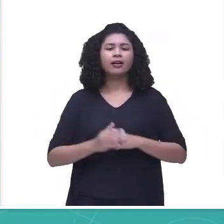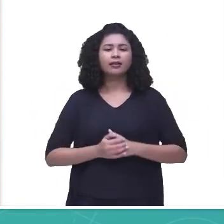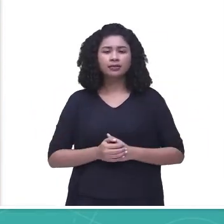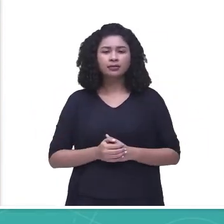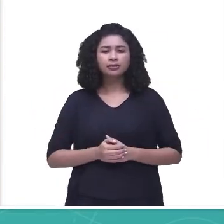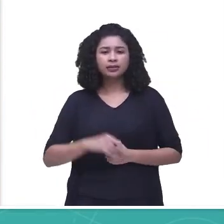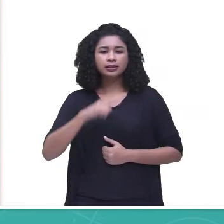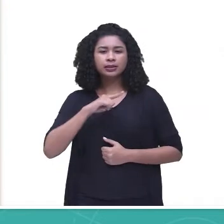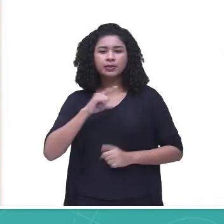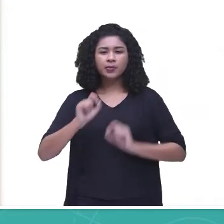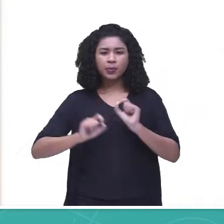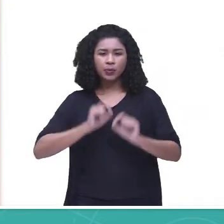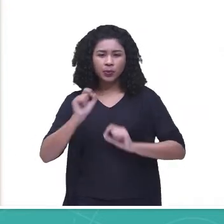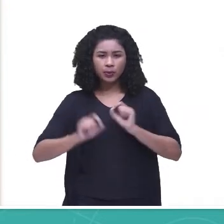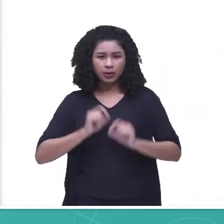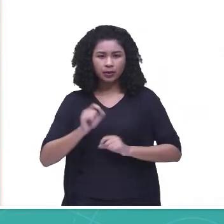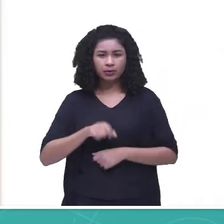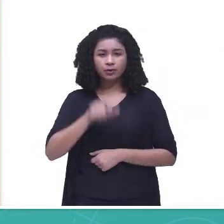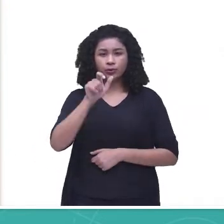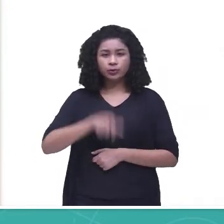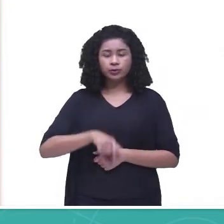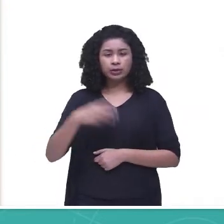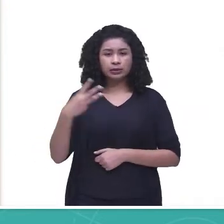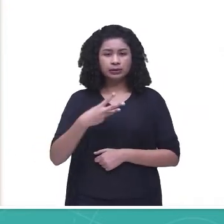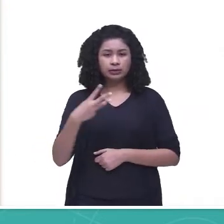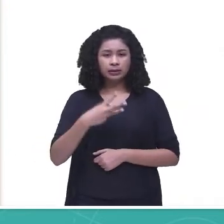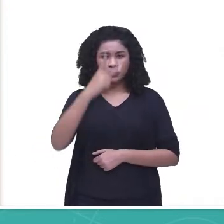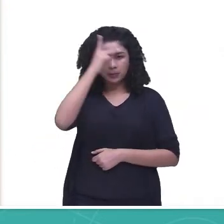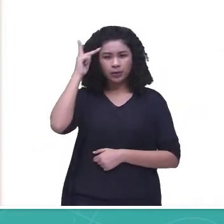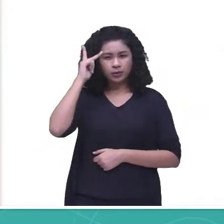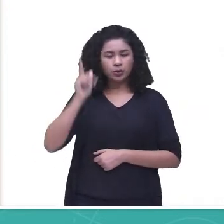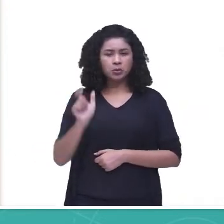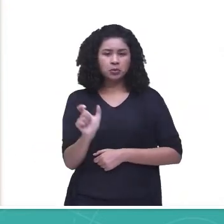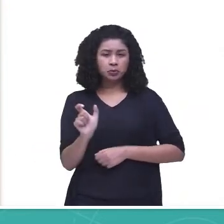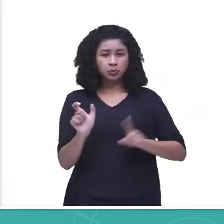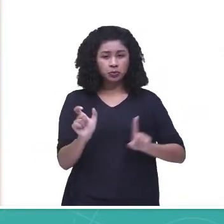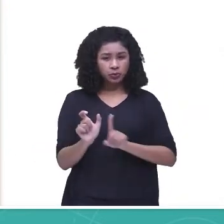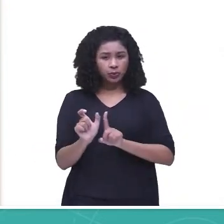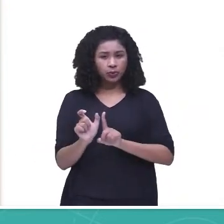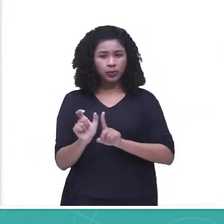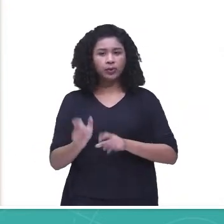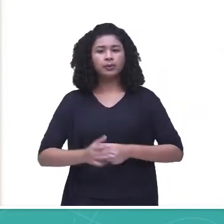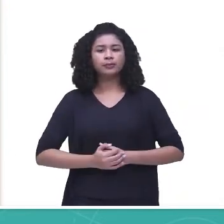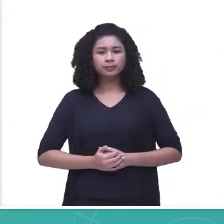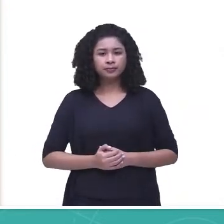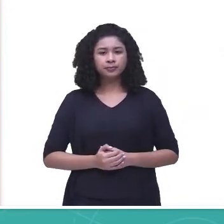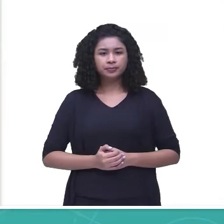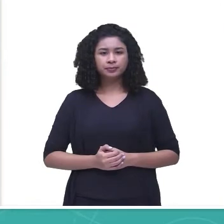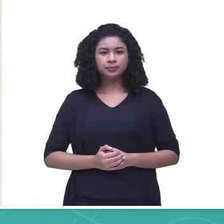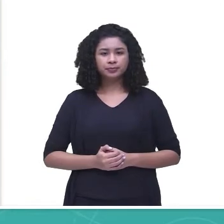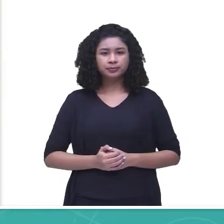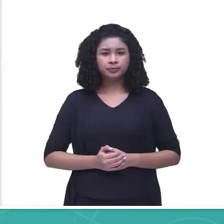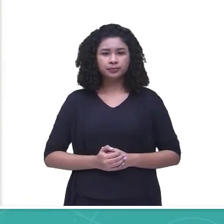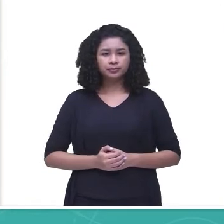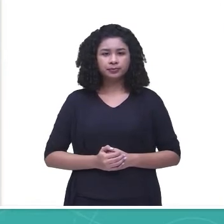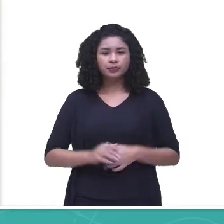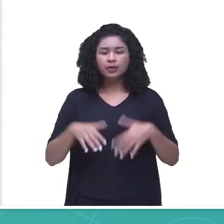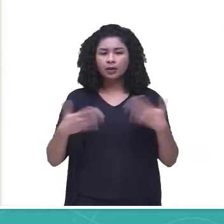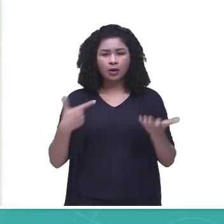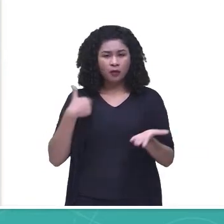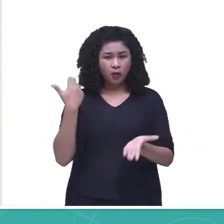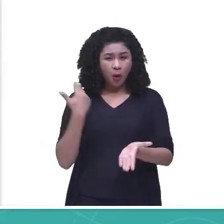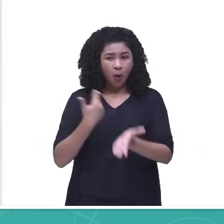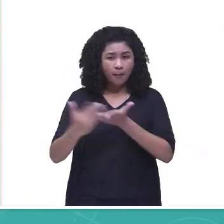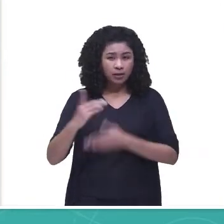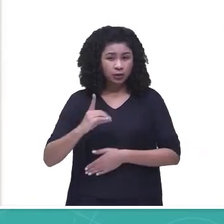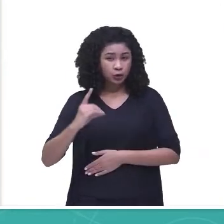nós temos então sujeito de terceira pessoa do singular. Olha só como as coisas mudam. Então, terceira pessoa do singular, eu não vou mais iniciar com o do,